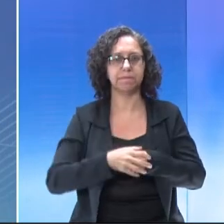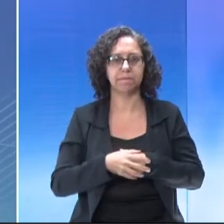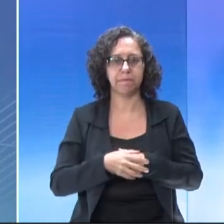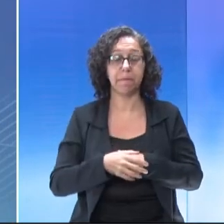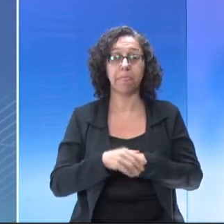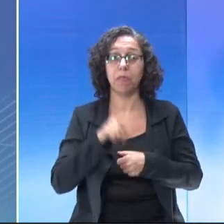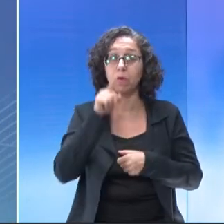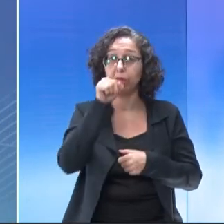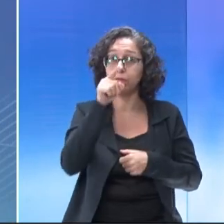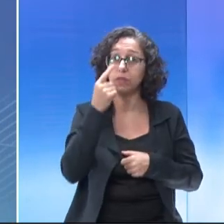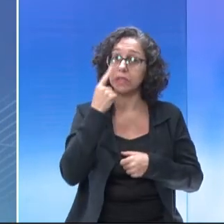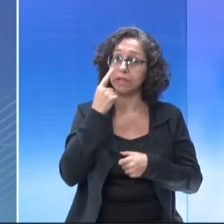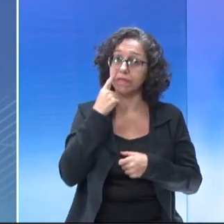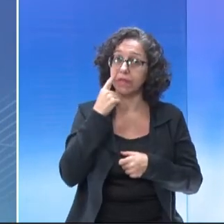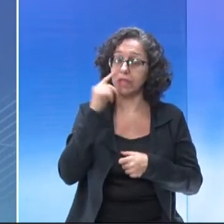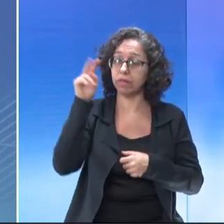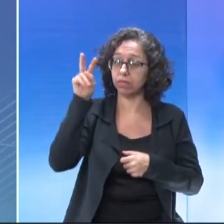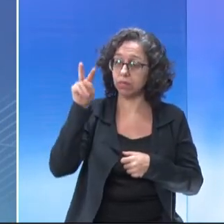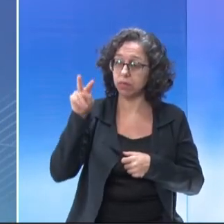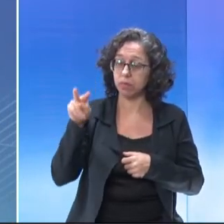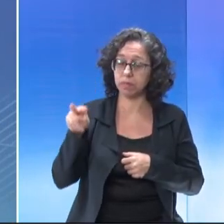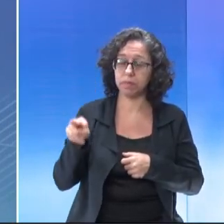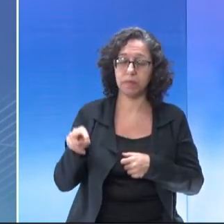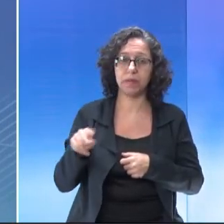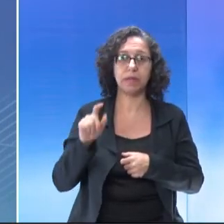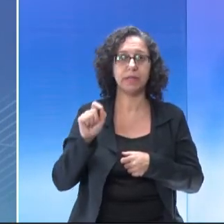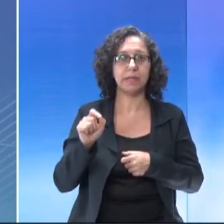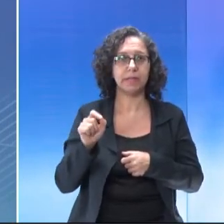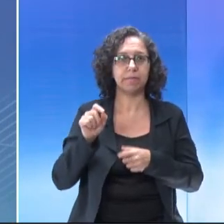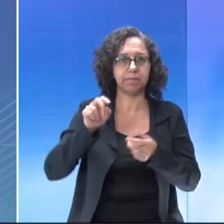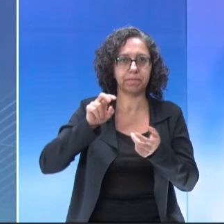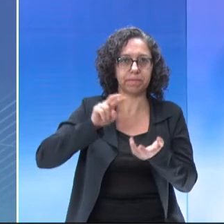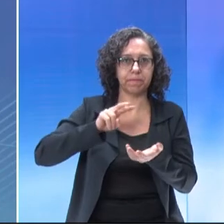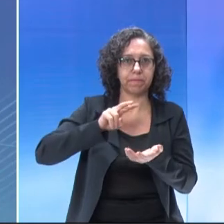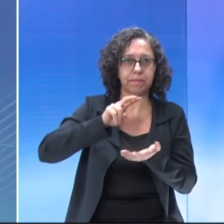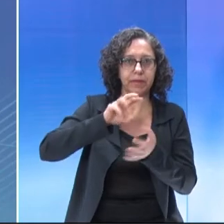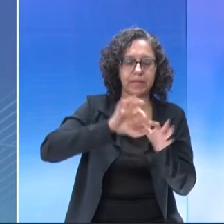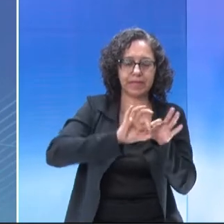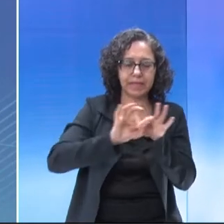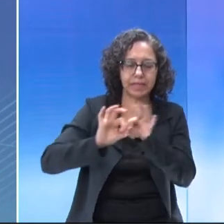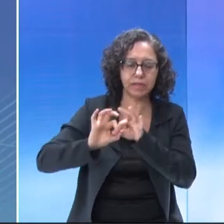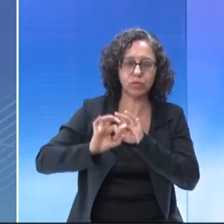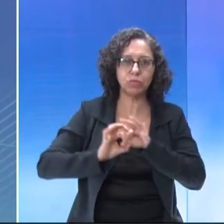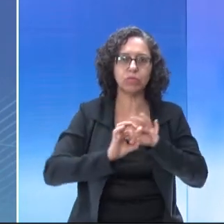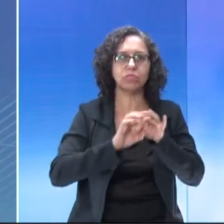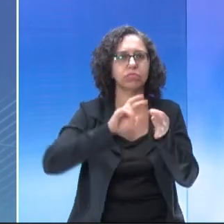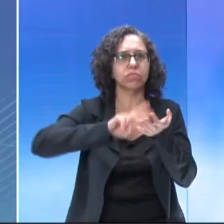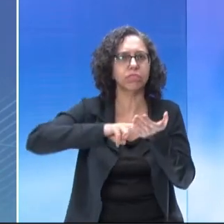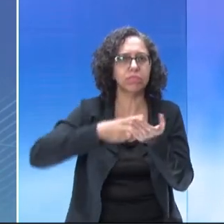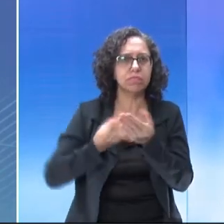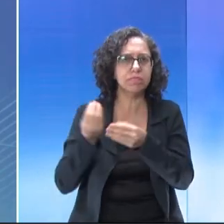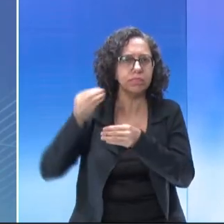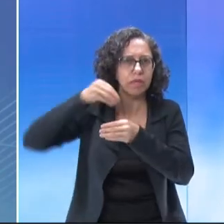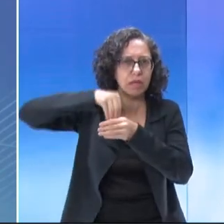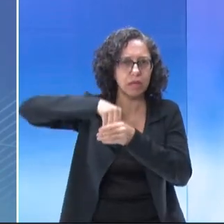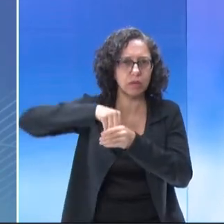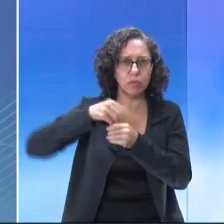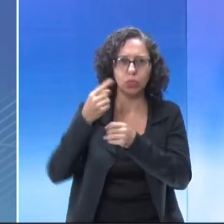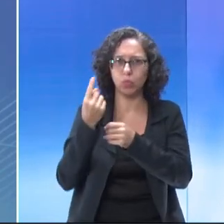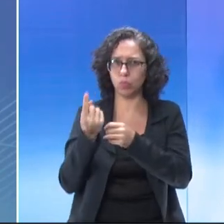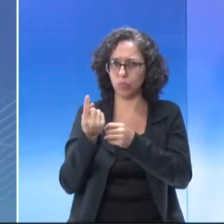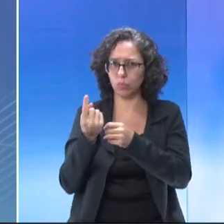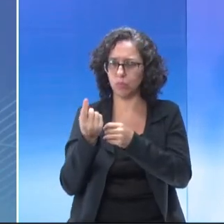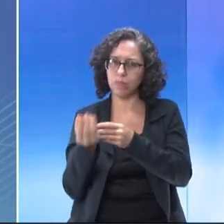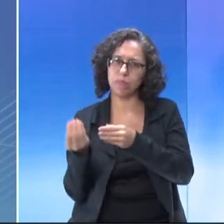da história. Então, vocês observam que a intertextualidade, o que é essa intertextualidade? É pegando